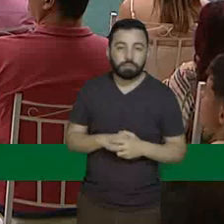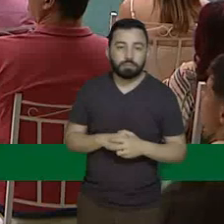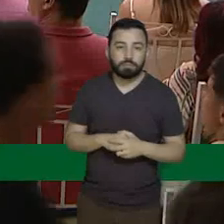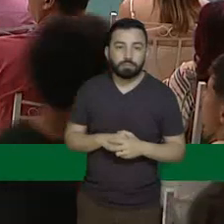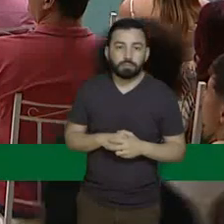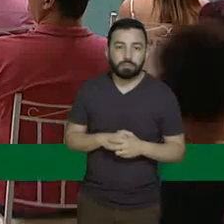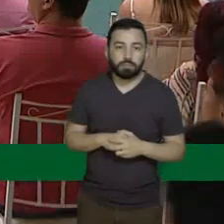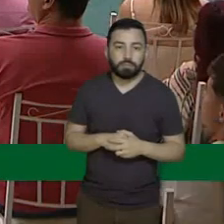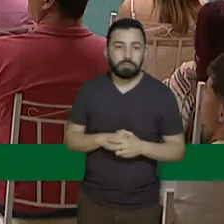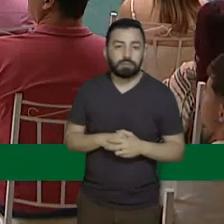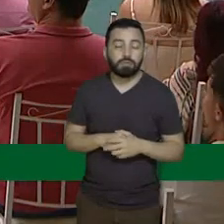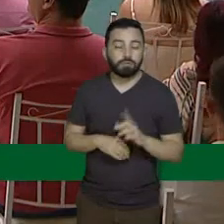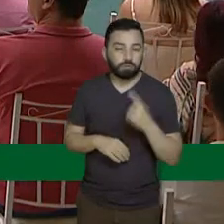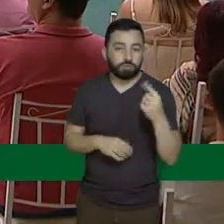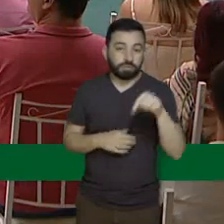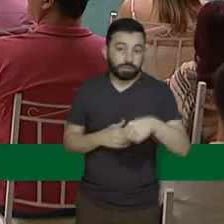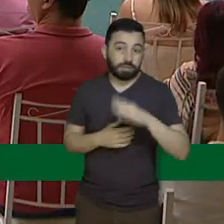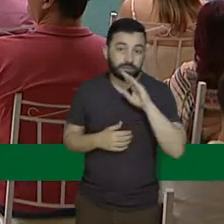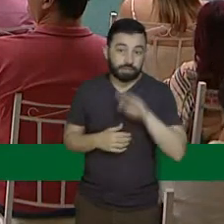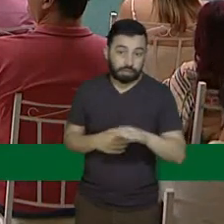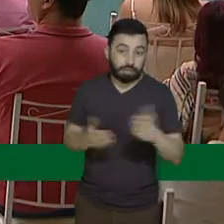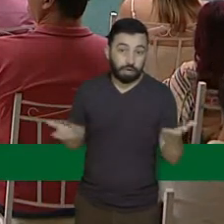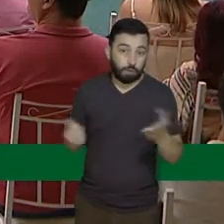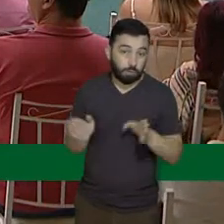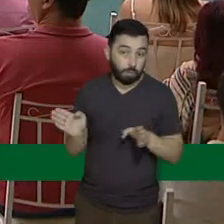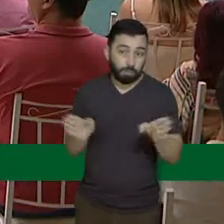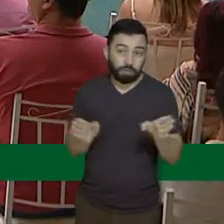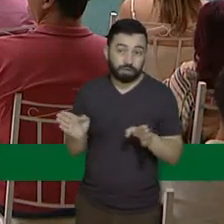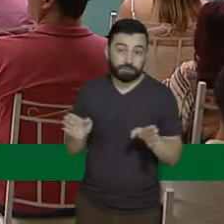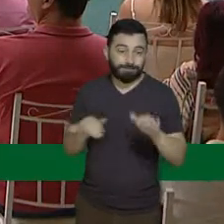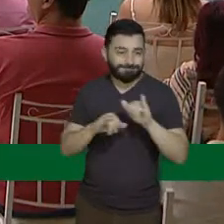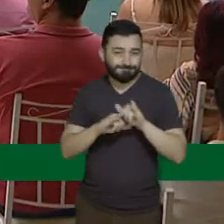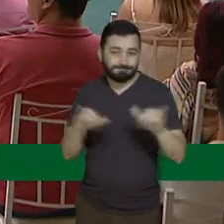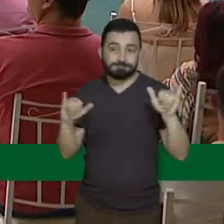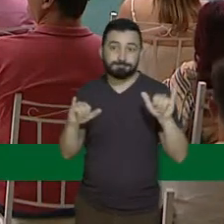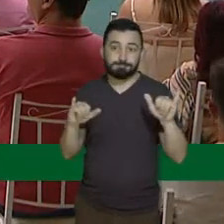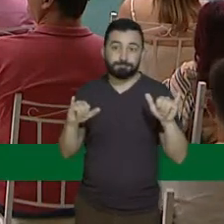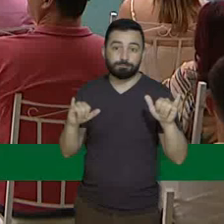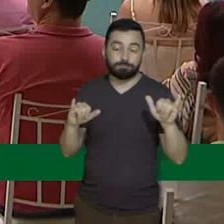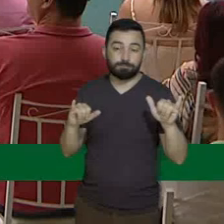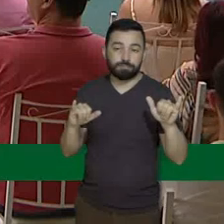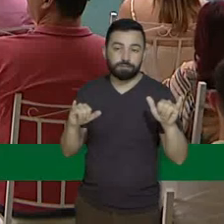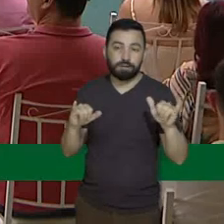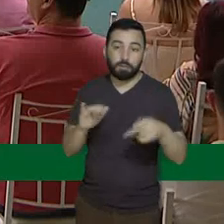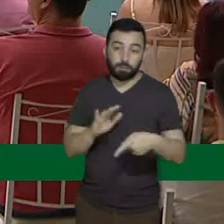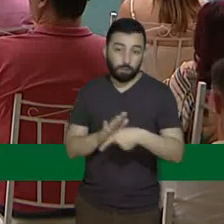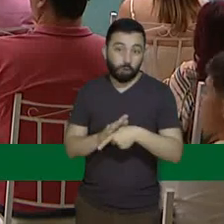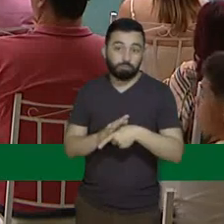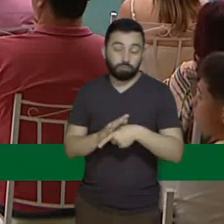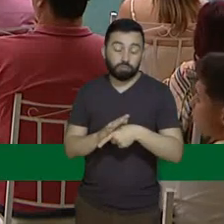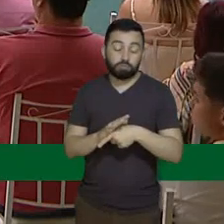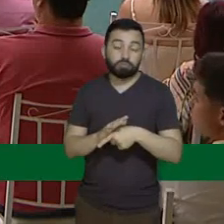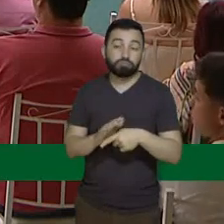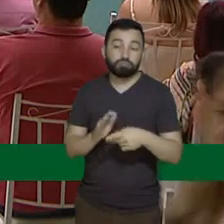que nós estamos nesta tarde e neste momento fazendo o lançamento desta obra.